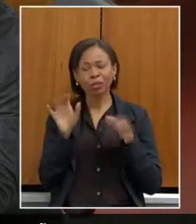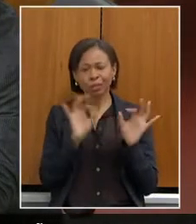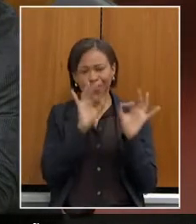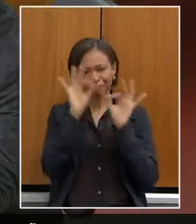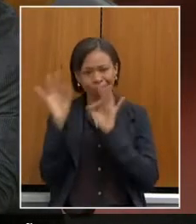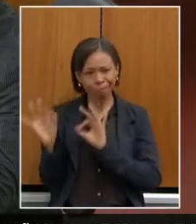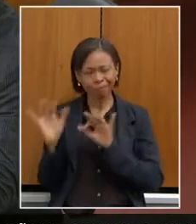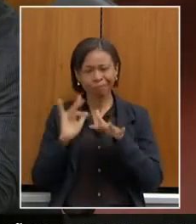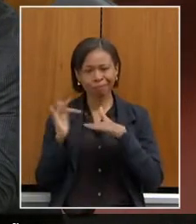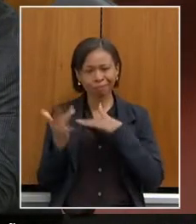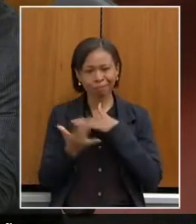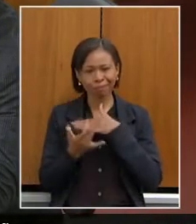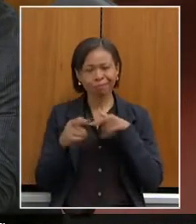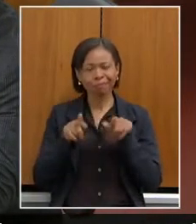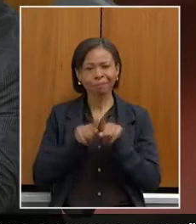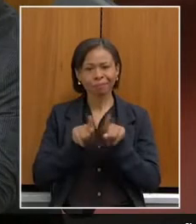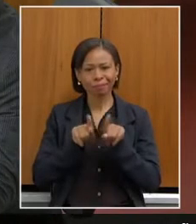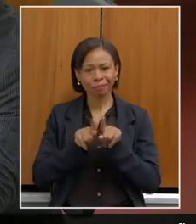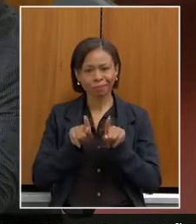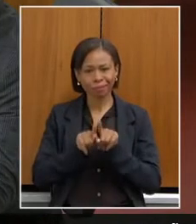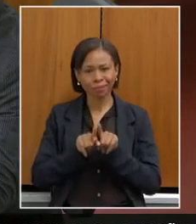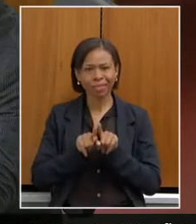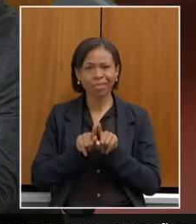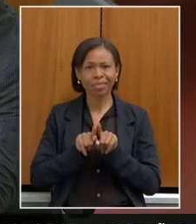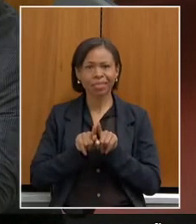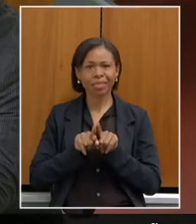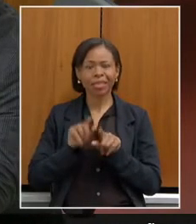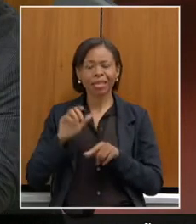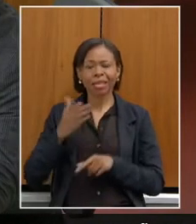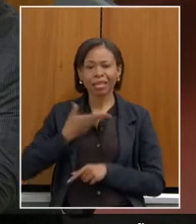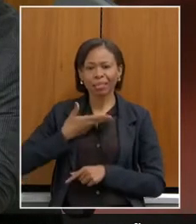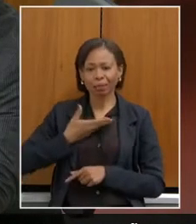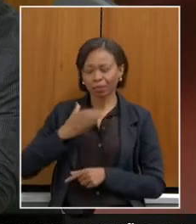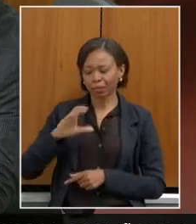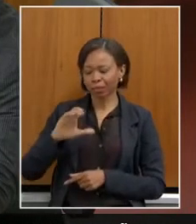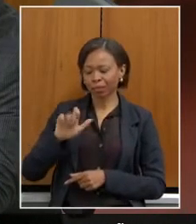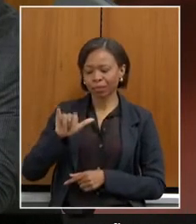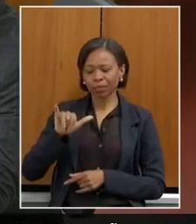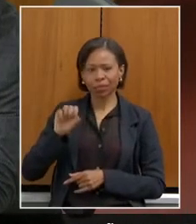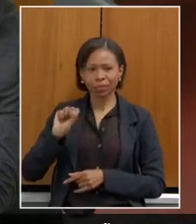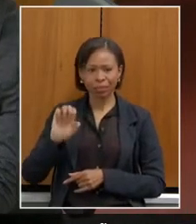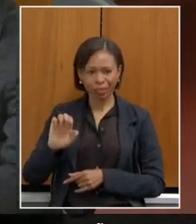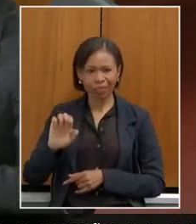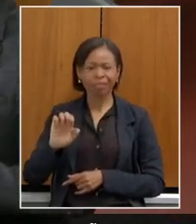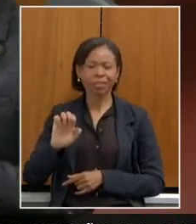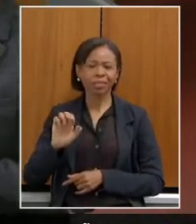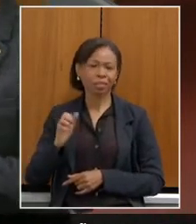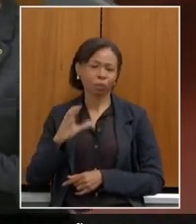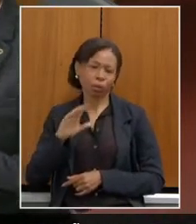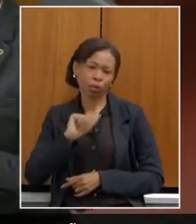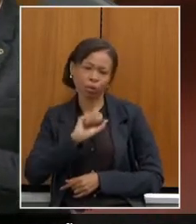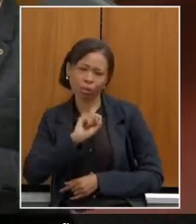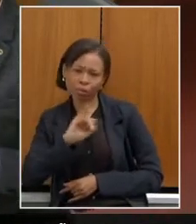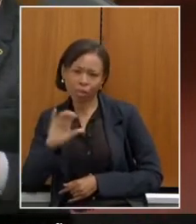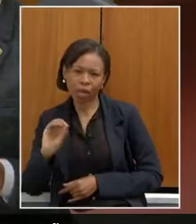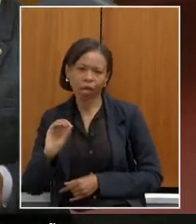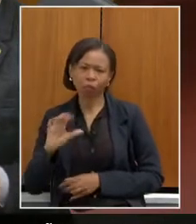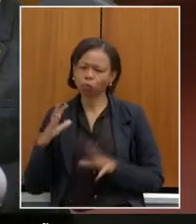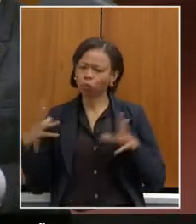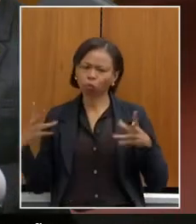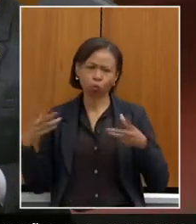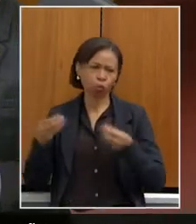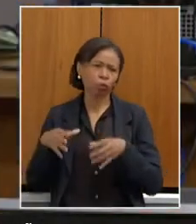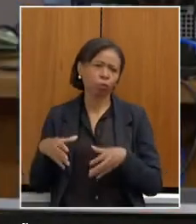sociais bem como a amiga Celise que está aqui o deputado Castro enfim toda a equipe